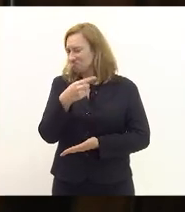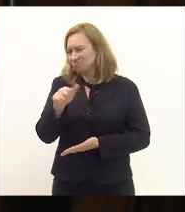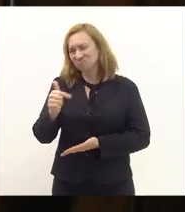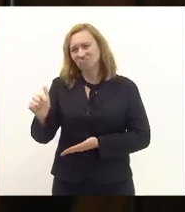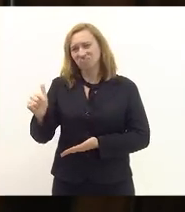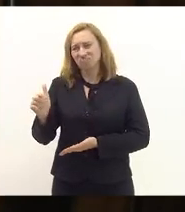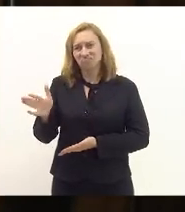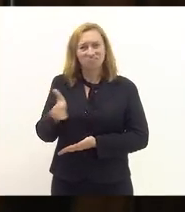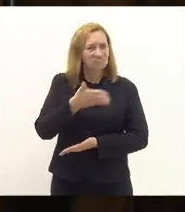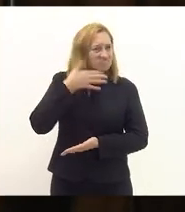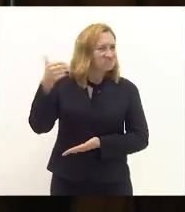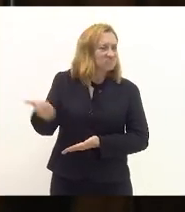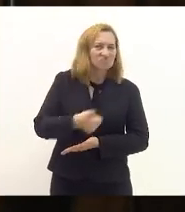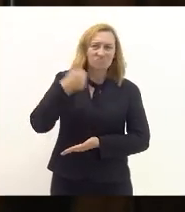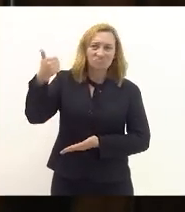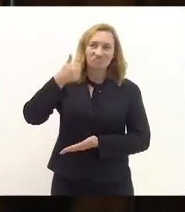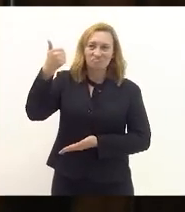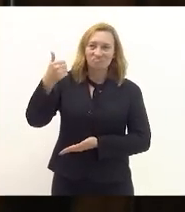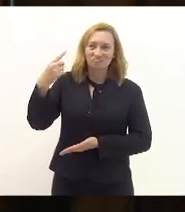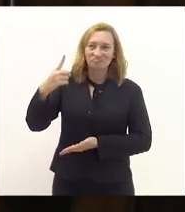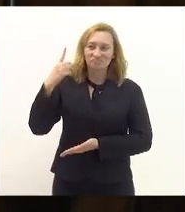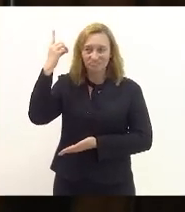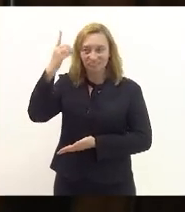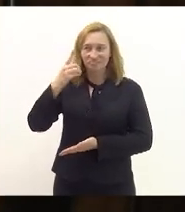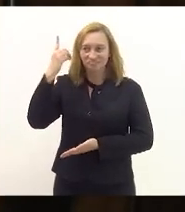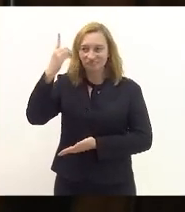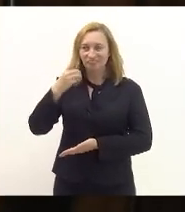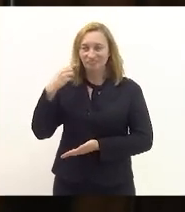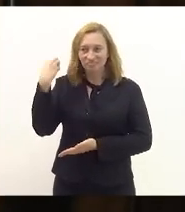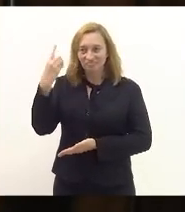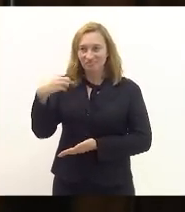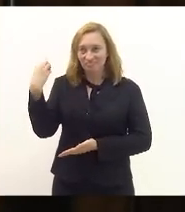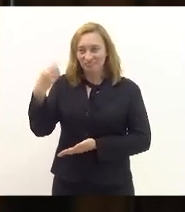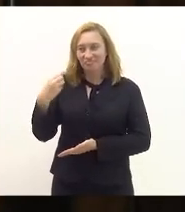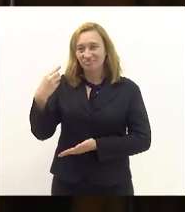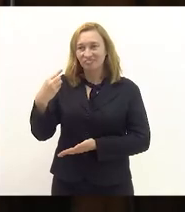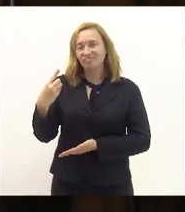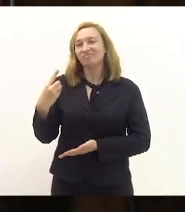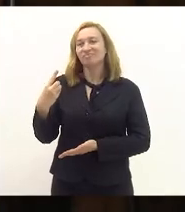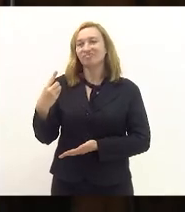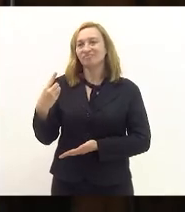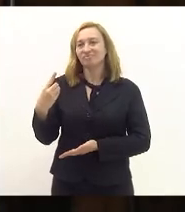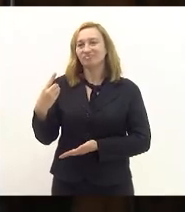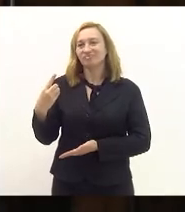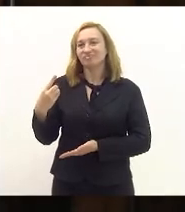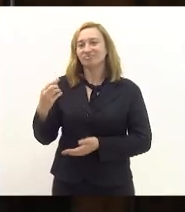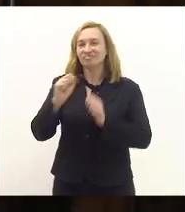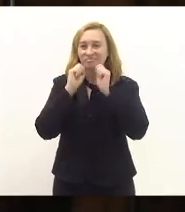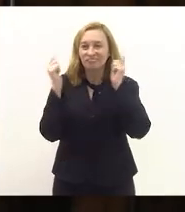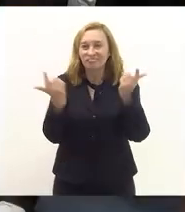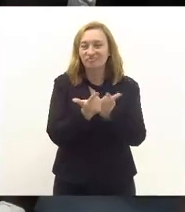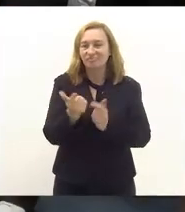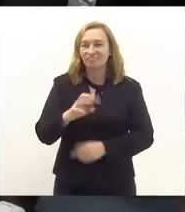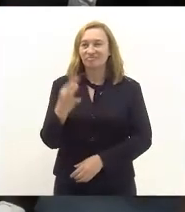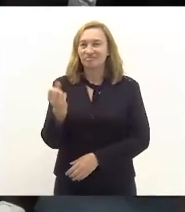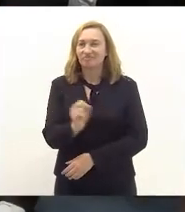das melhores deputadas da Assembleia Legislativa do Rio de Janeiro, a deputada Marta Rocha,